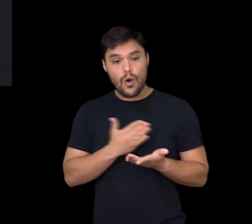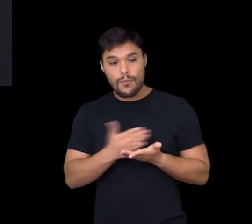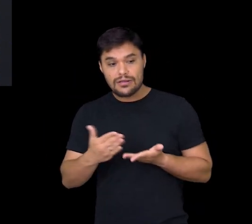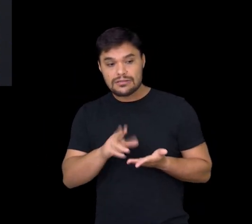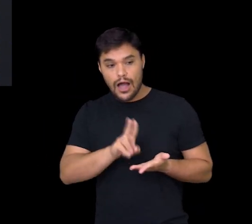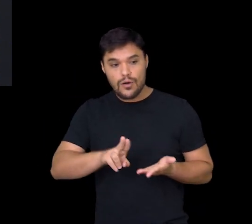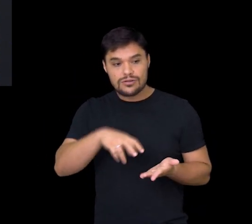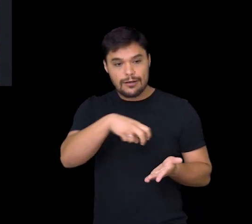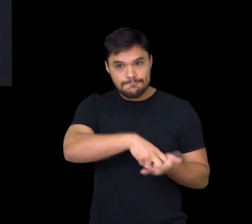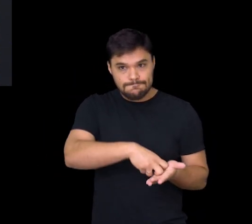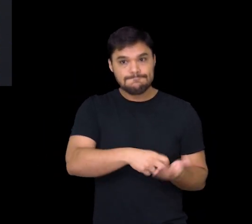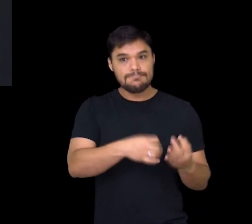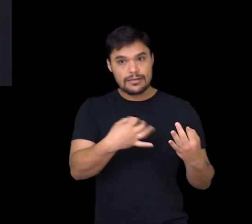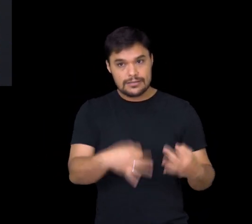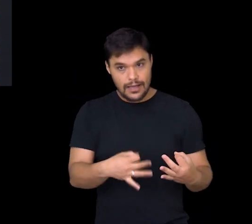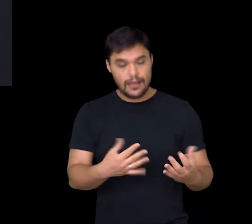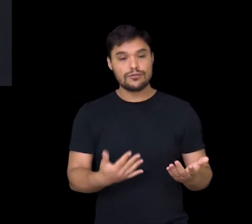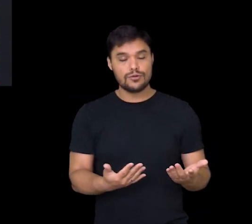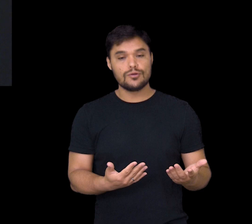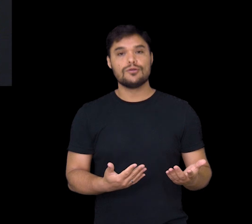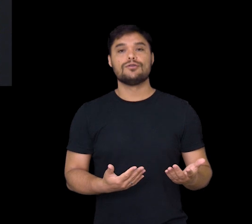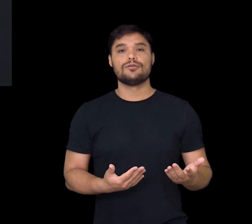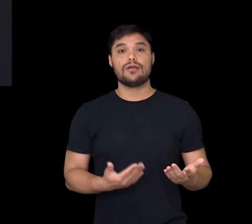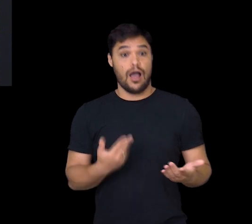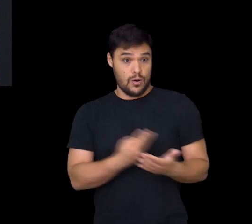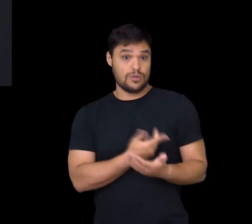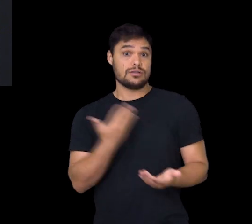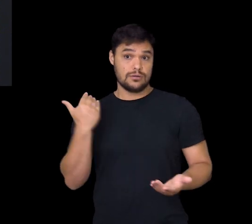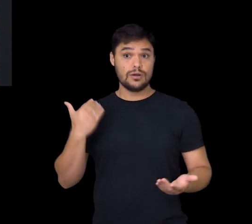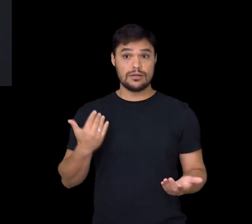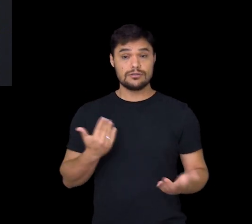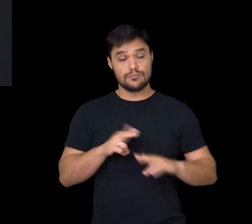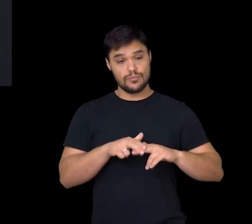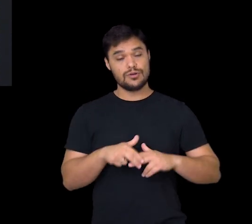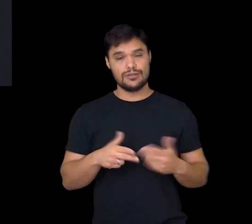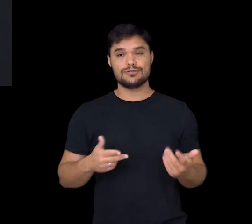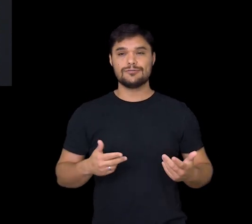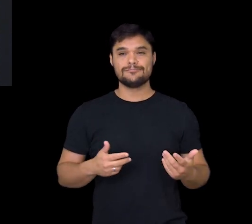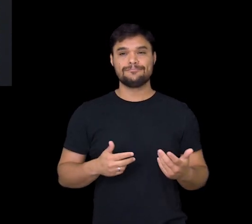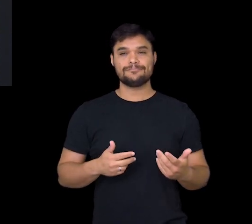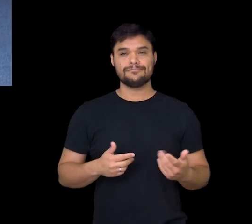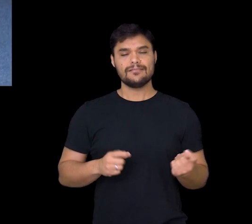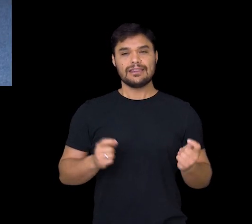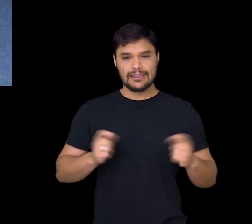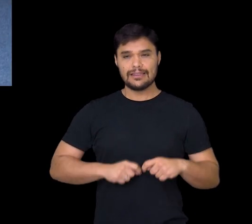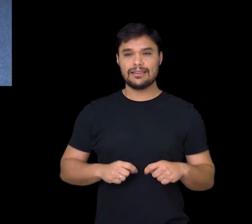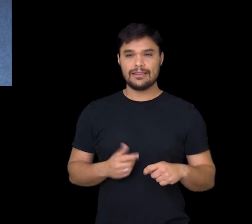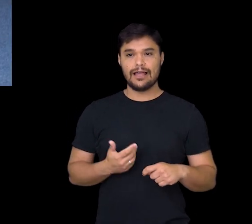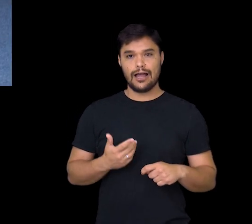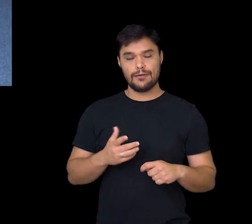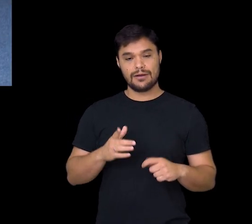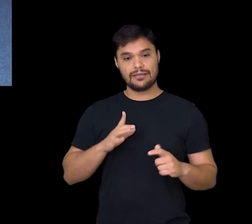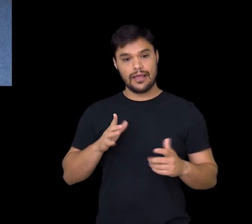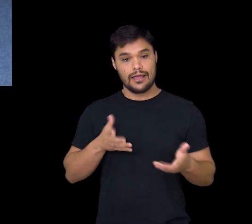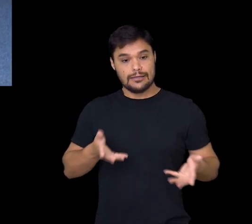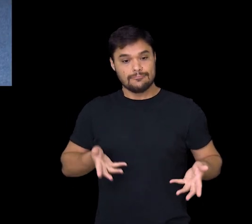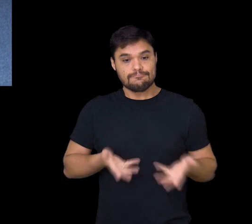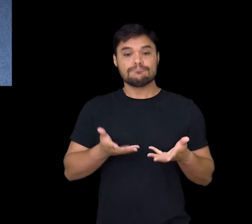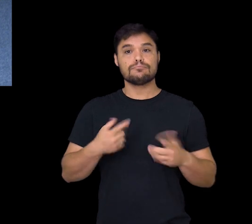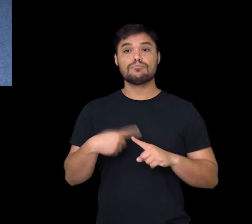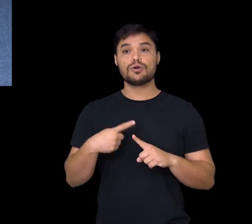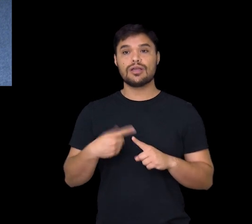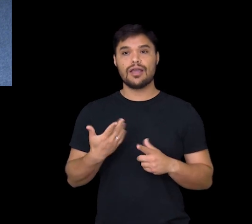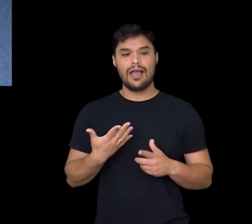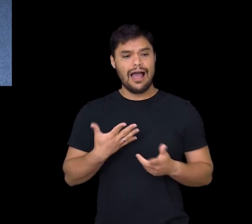essas condenações, como já tem acontecido agora recentemente, deputado, aí é o que você falou. Vai ter justamente aquele